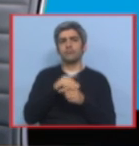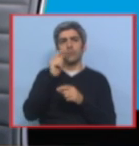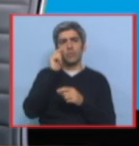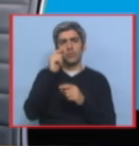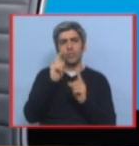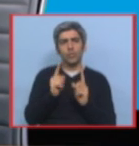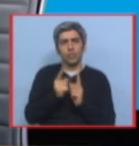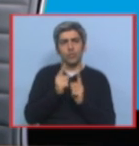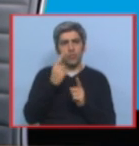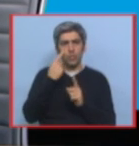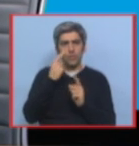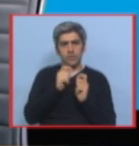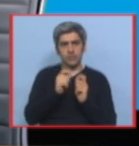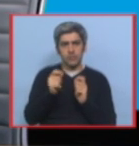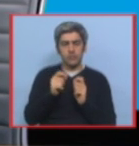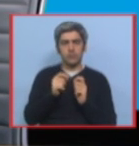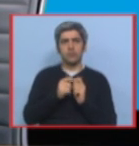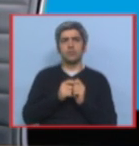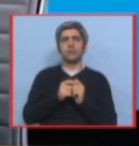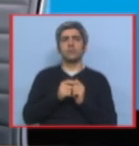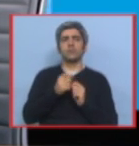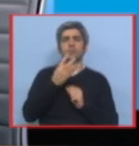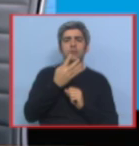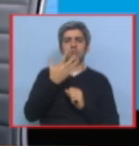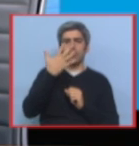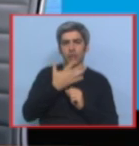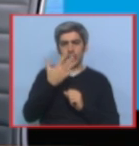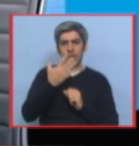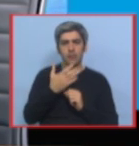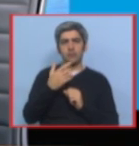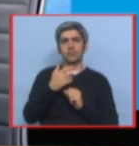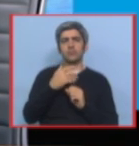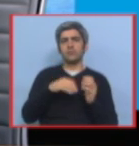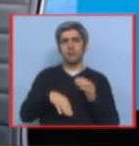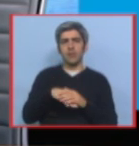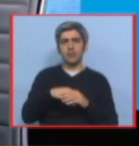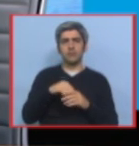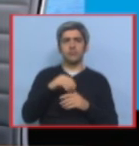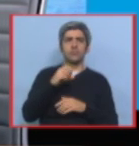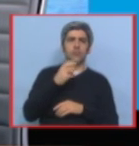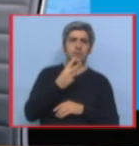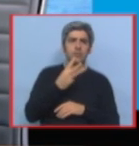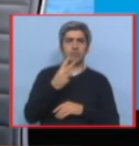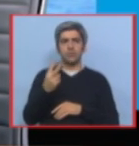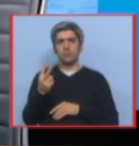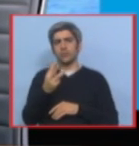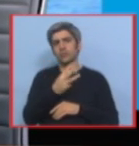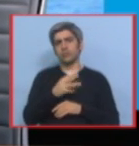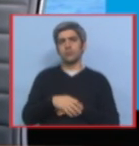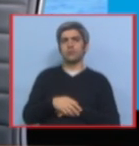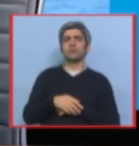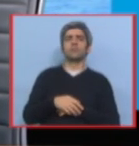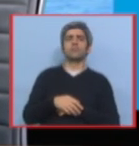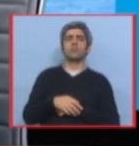turismo de curta duração. Portanto, estamos a falar de 4, 5 dias, no máximo 3, 2, portanto,